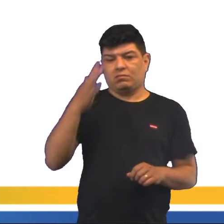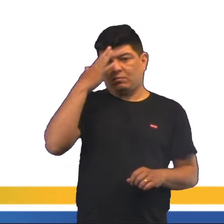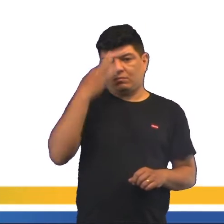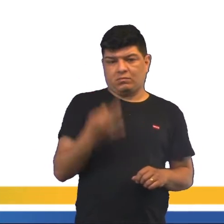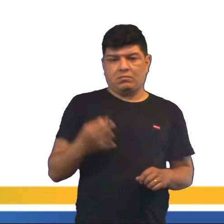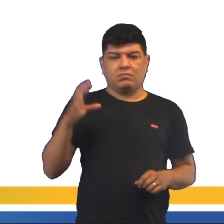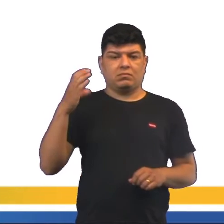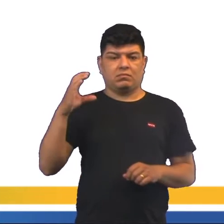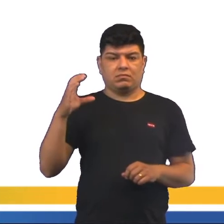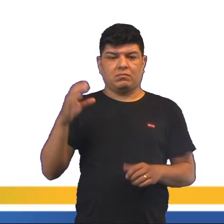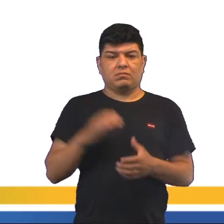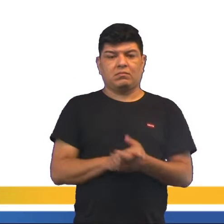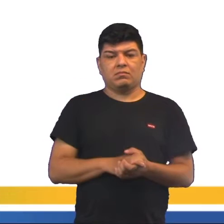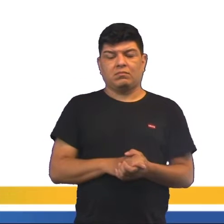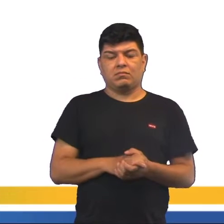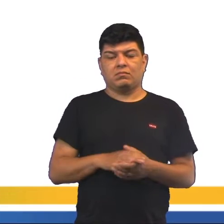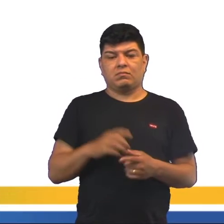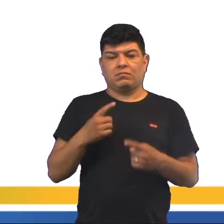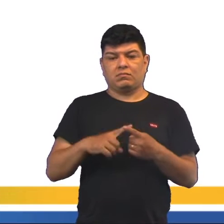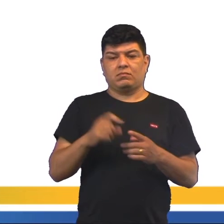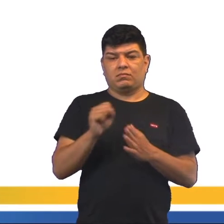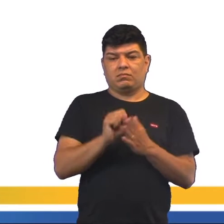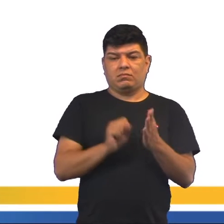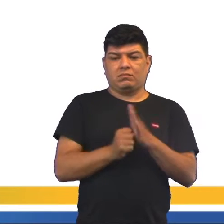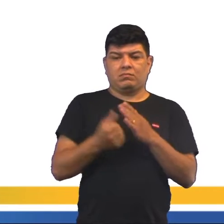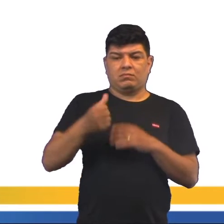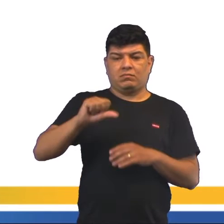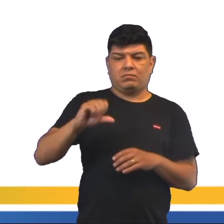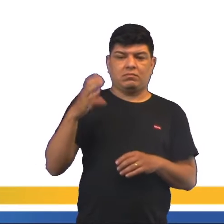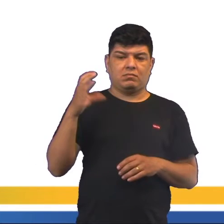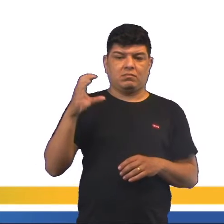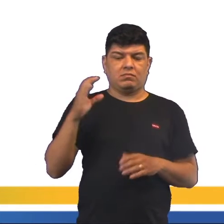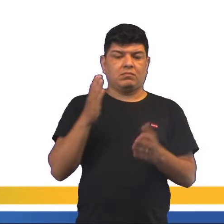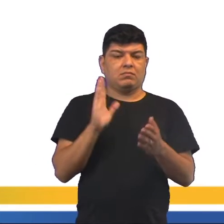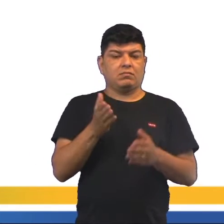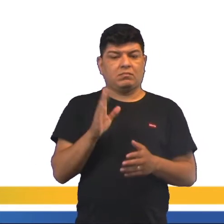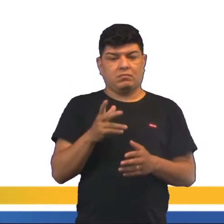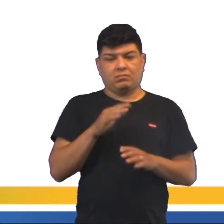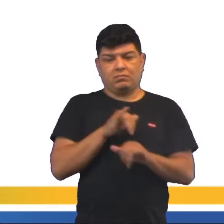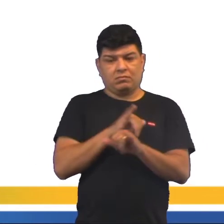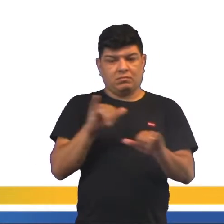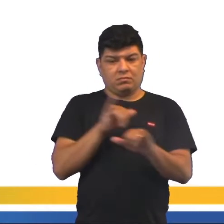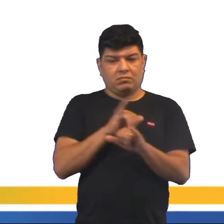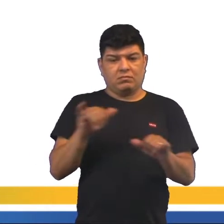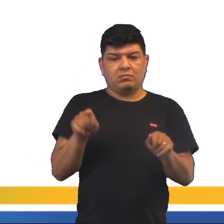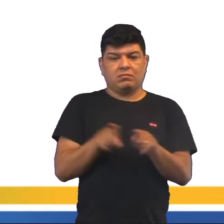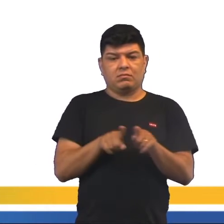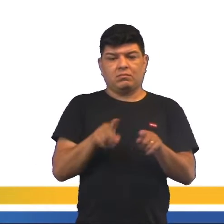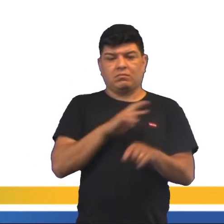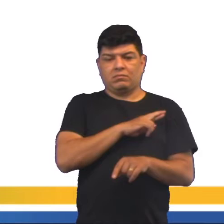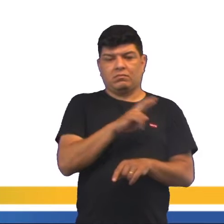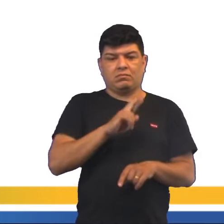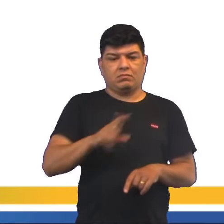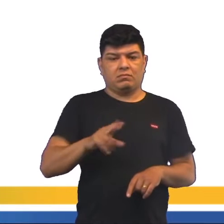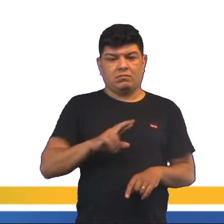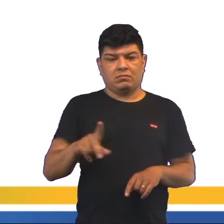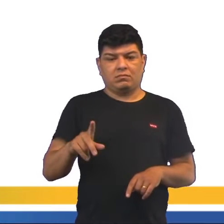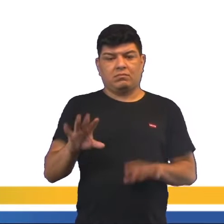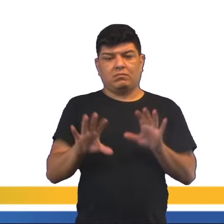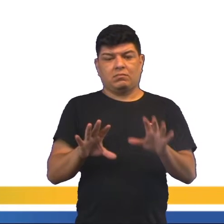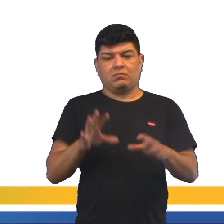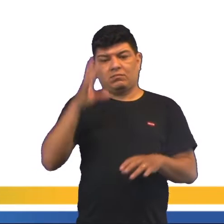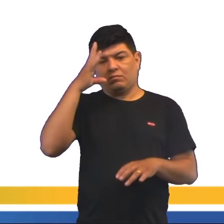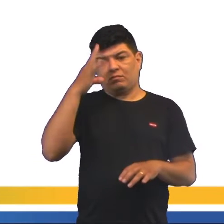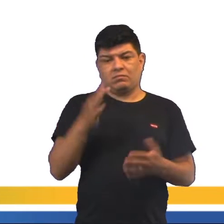justificativa científica, pois no século XIX a ciência já estava amplamente divulgada e a religião já não era mais suficiente